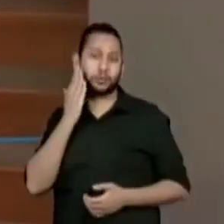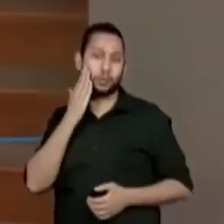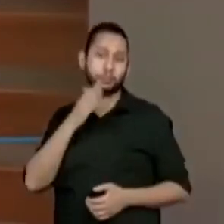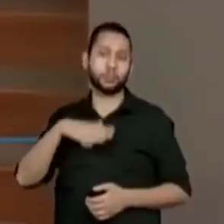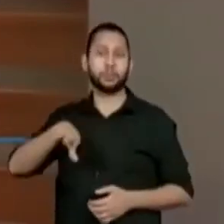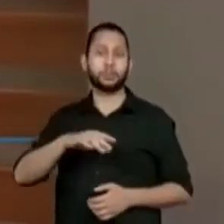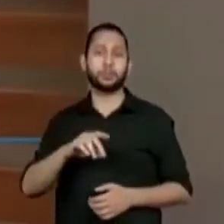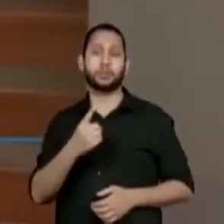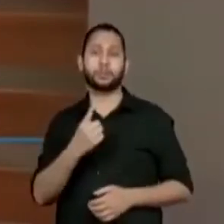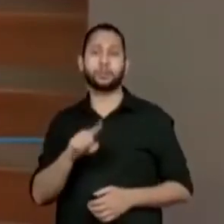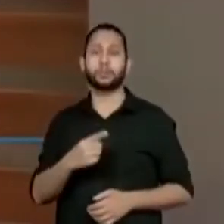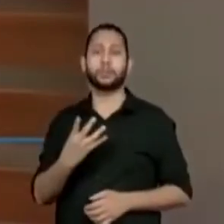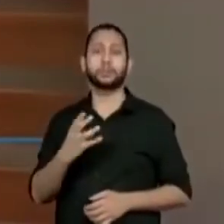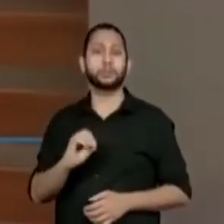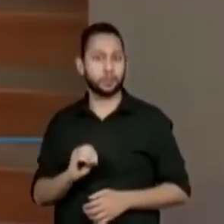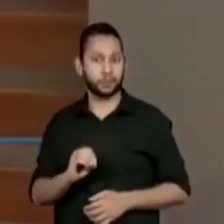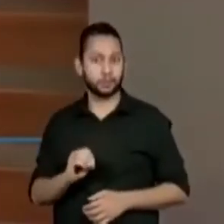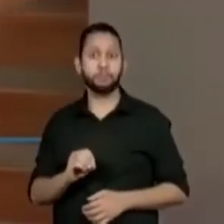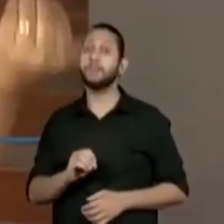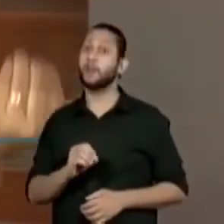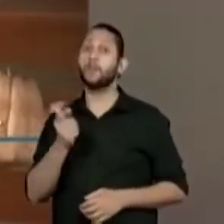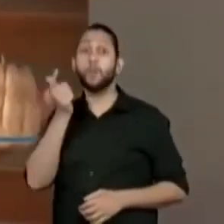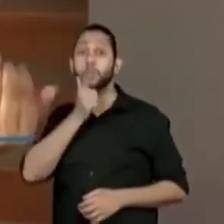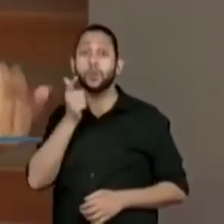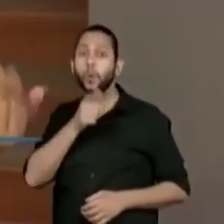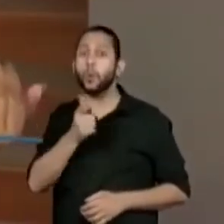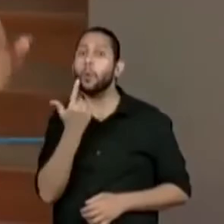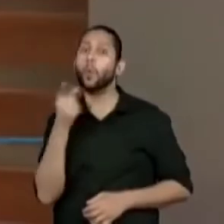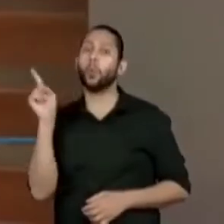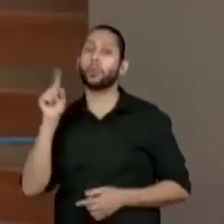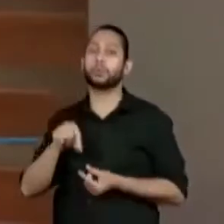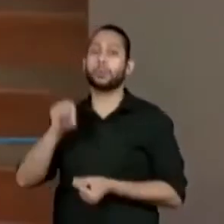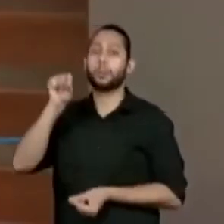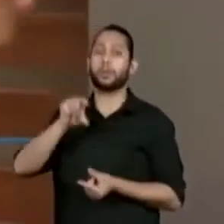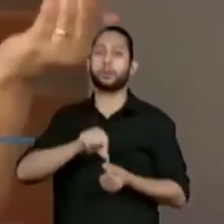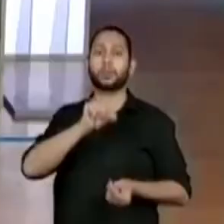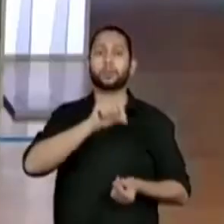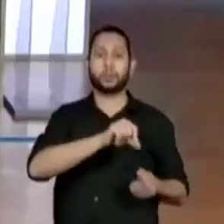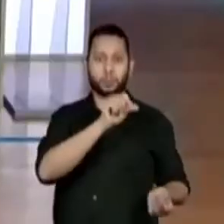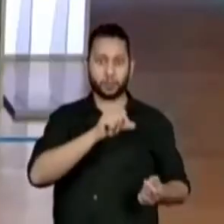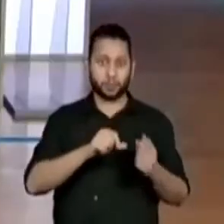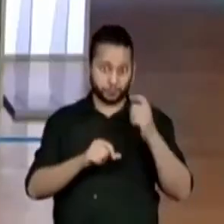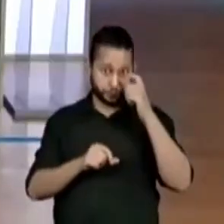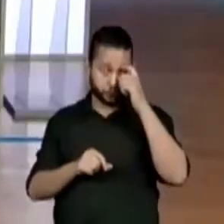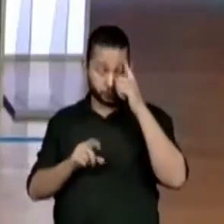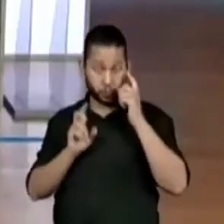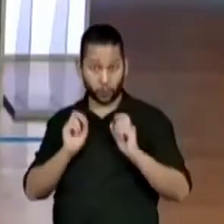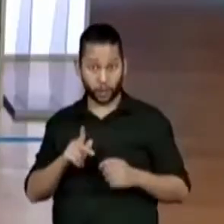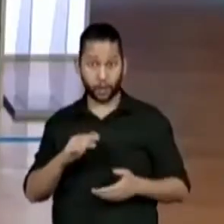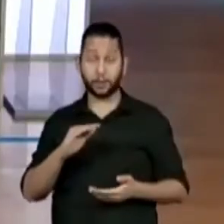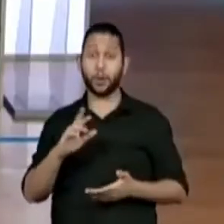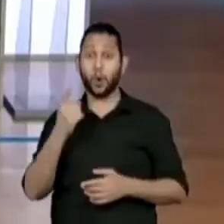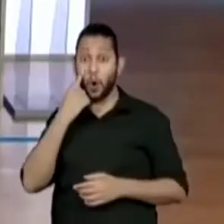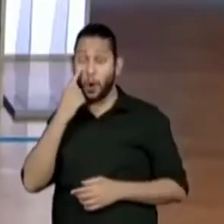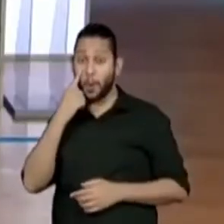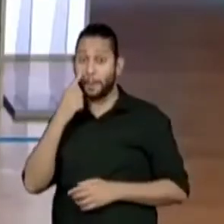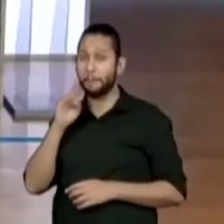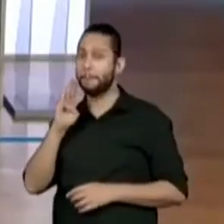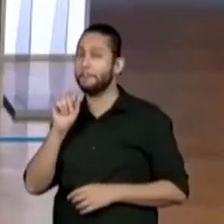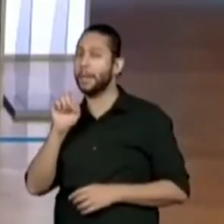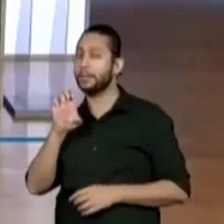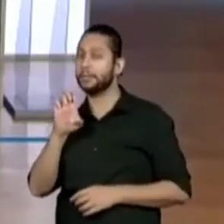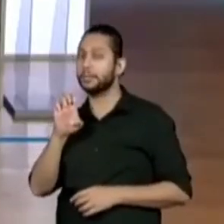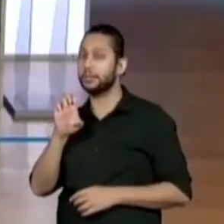a partir desta altura, a gente vai medir as outras alturas. Deu para entender? Ficou claro, Pro? Sim. Tá, então beleza. Então, vamos